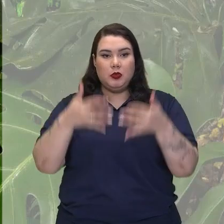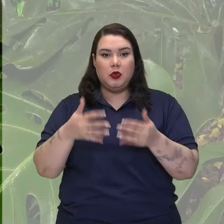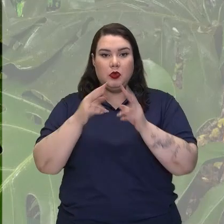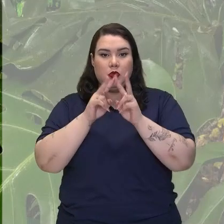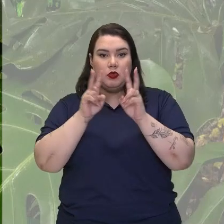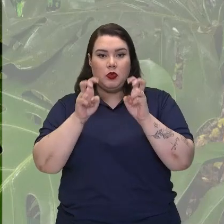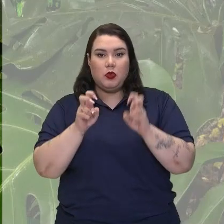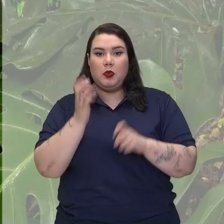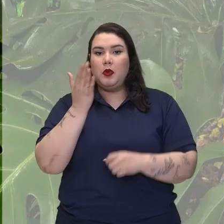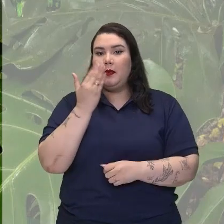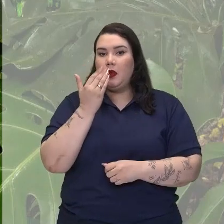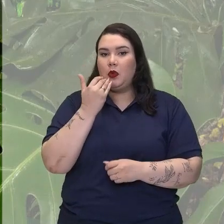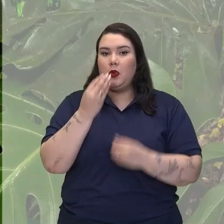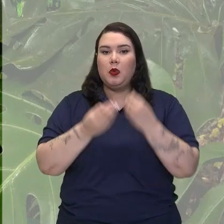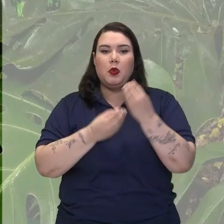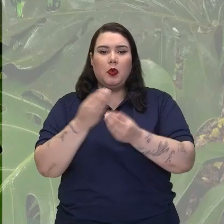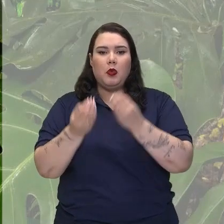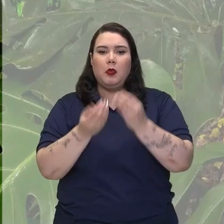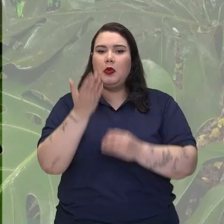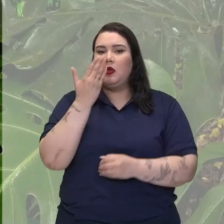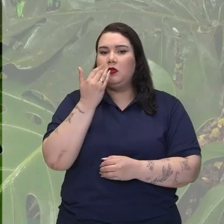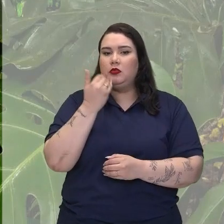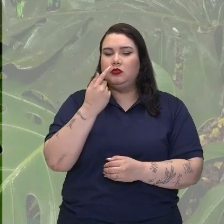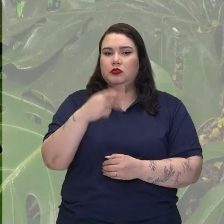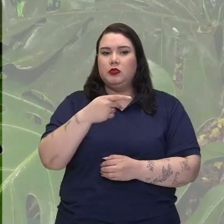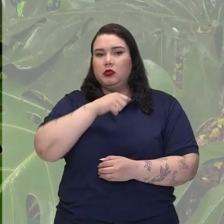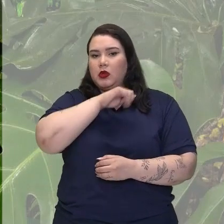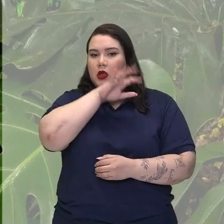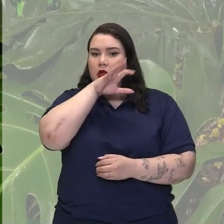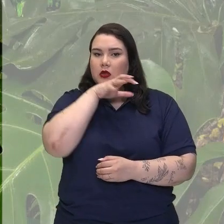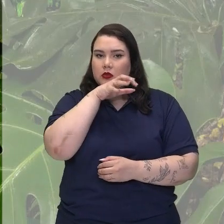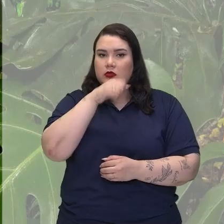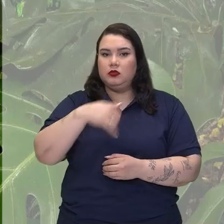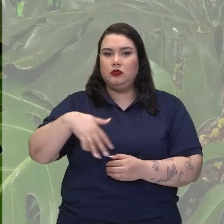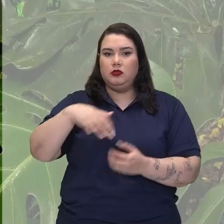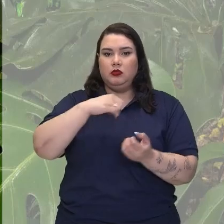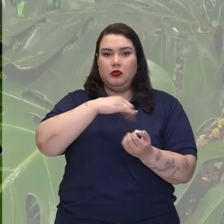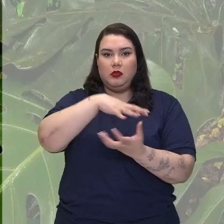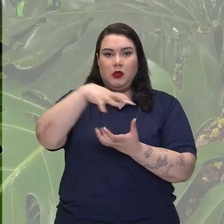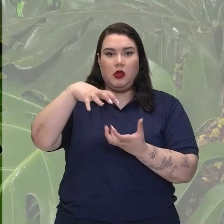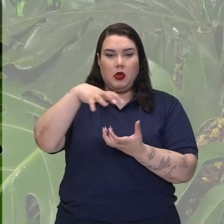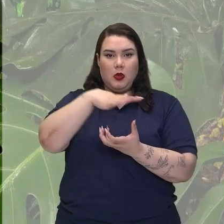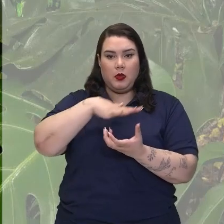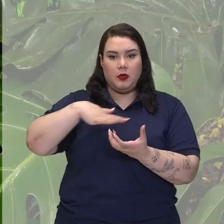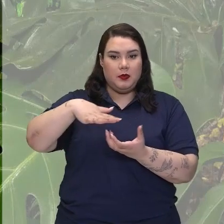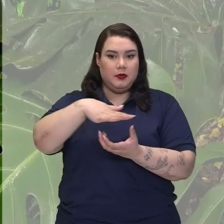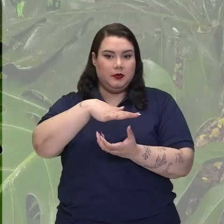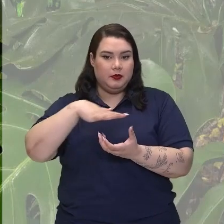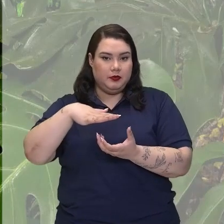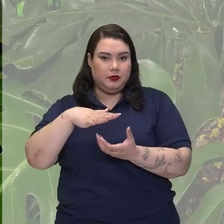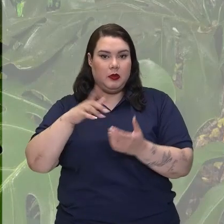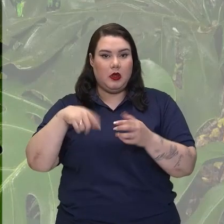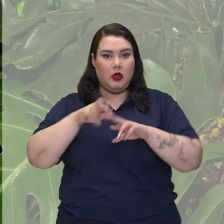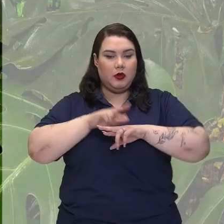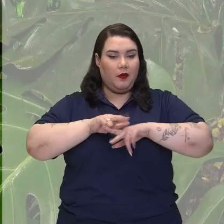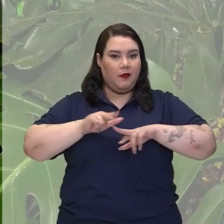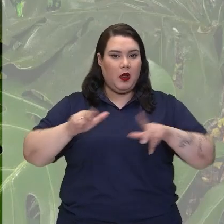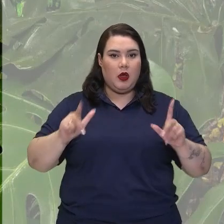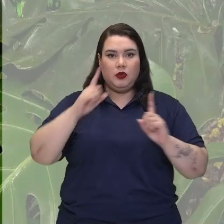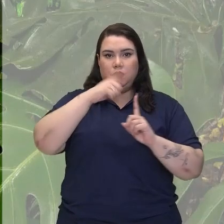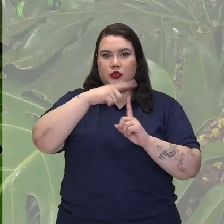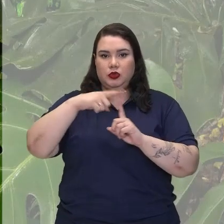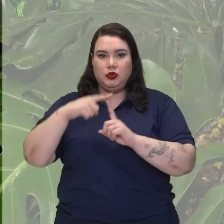aqui, como é a alimentação dos animais nos ecossistemas. Lembrando que existem diferentes tipos